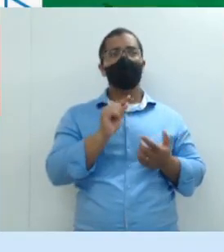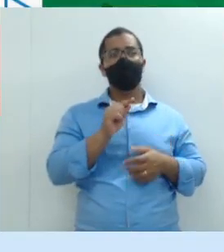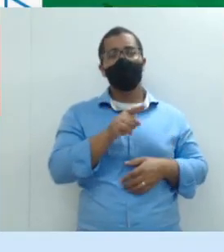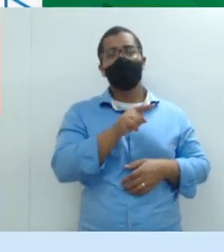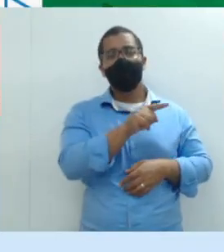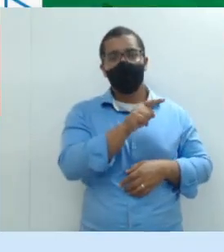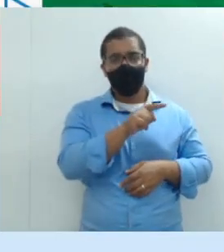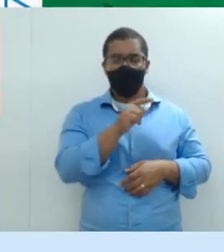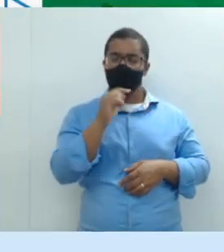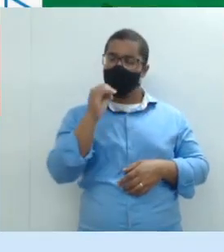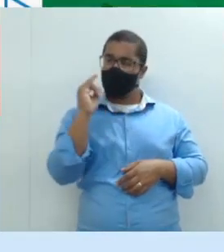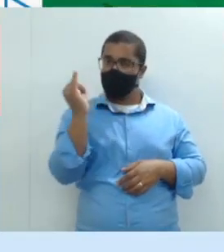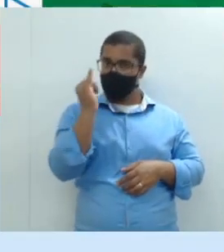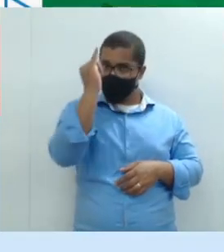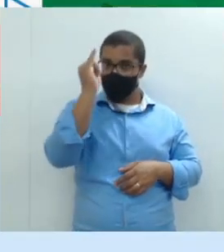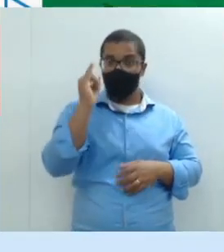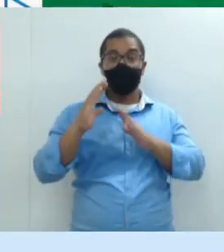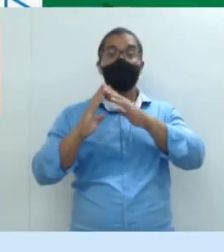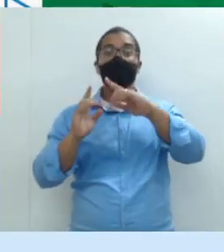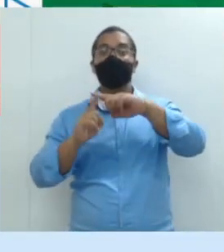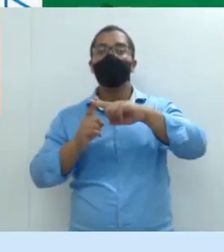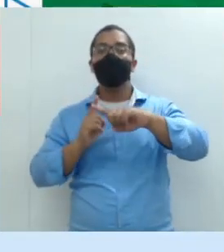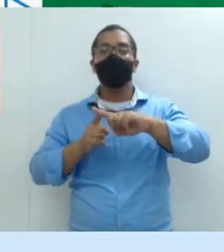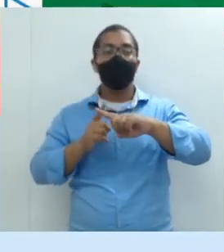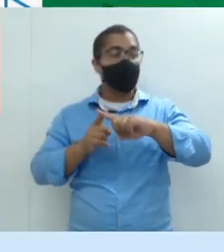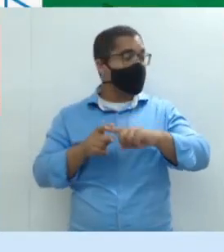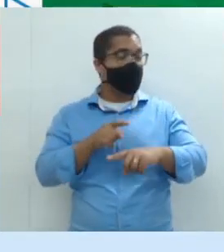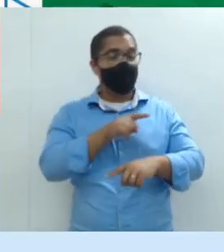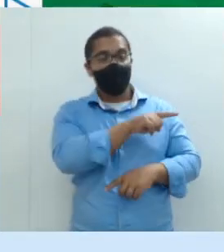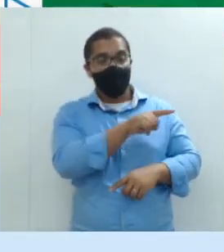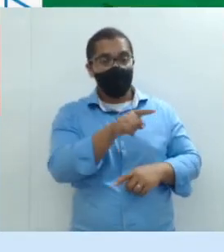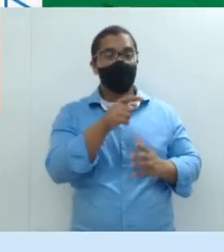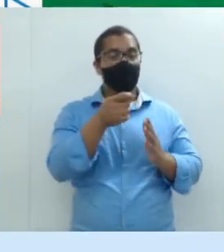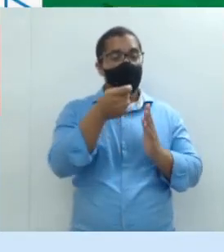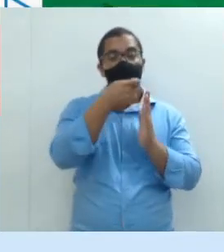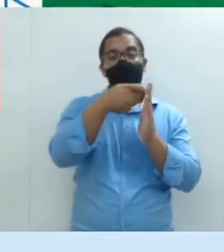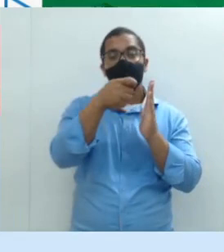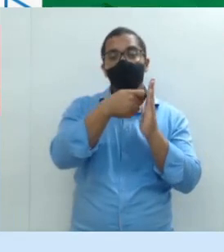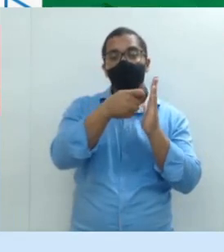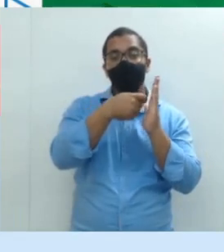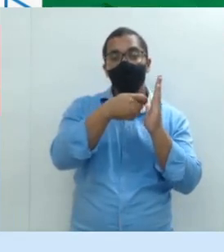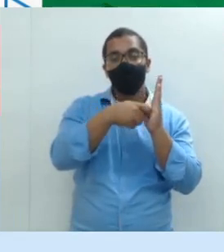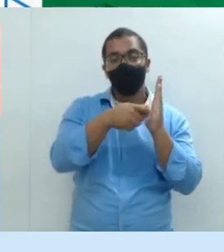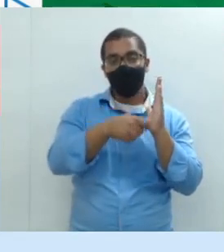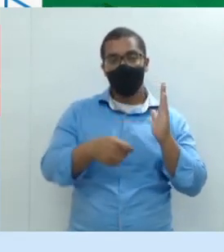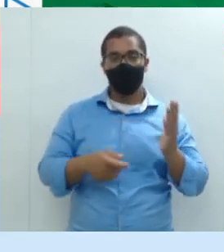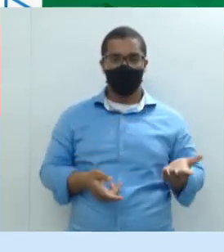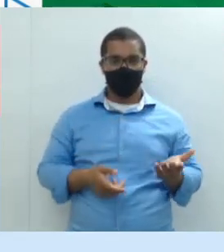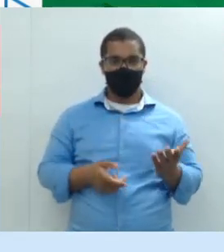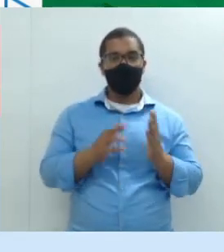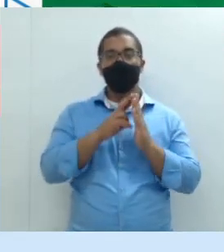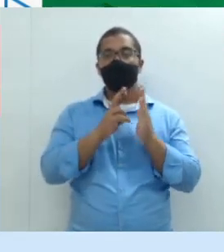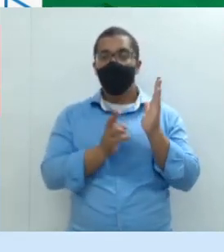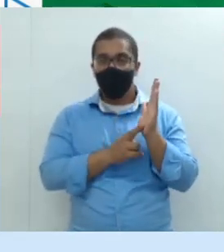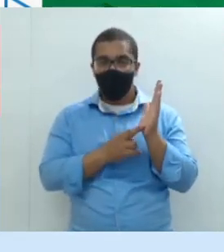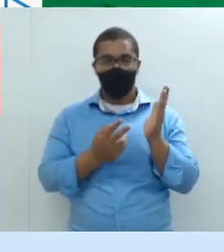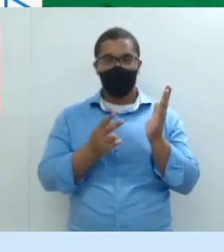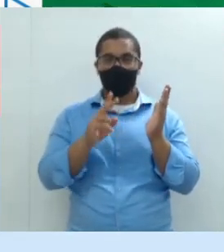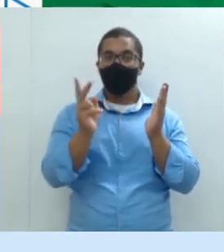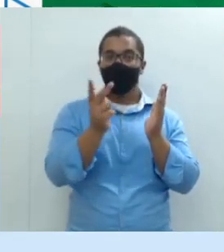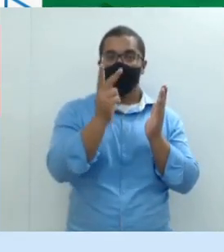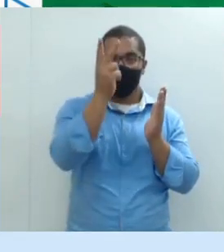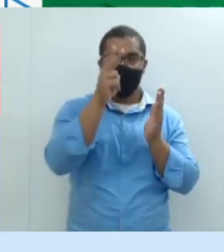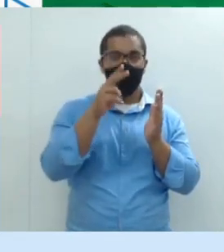pessoas são de extrema importância para a igreja porque cabe a elas a escrita, cabe a elas, né, os dogmas, cabe a elas os valores que